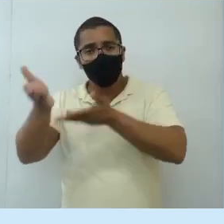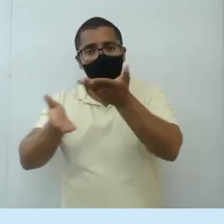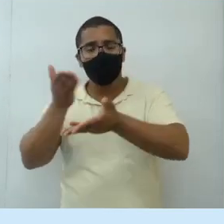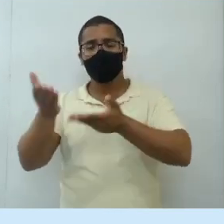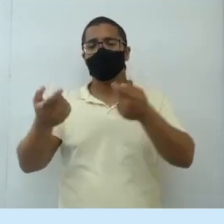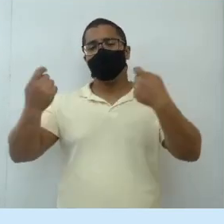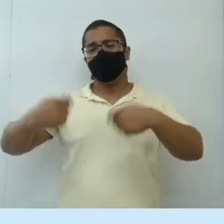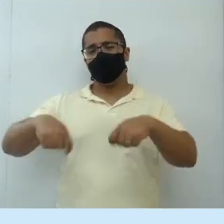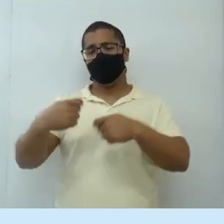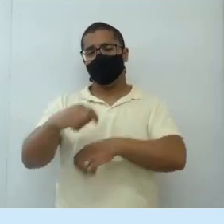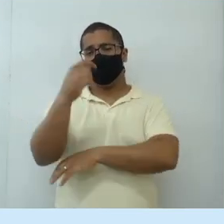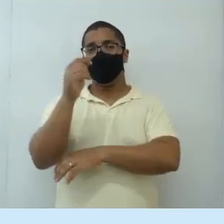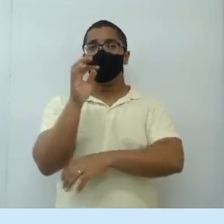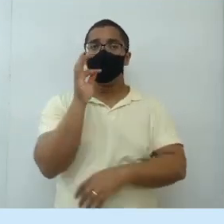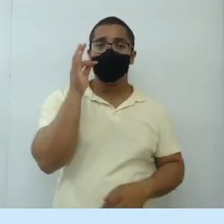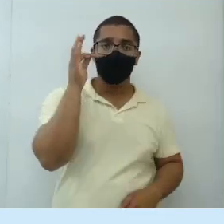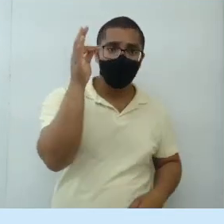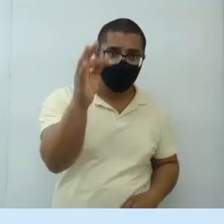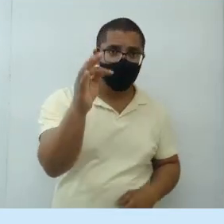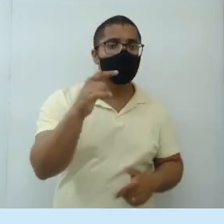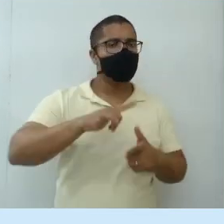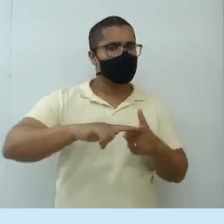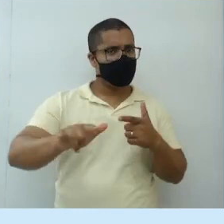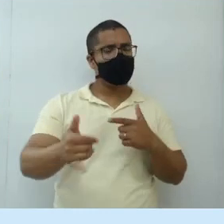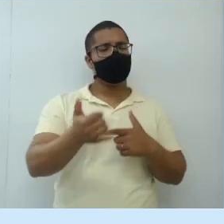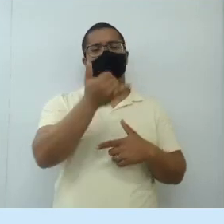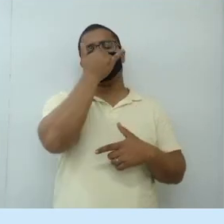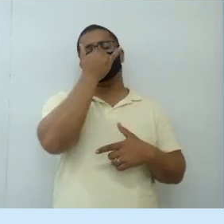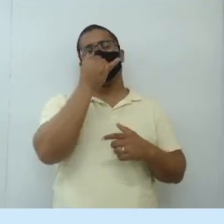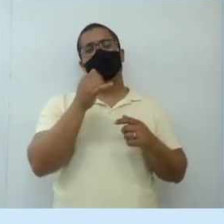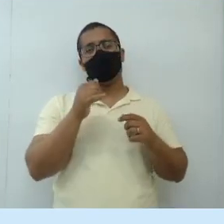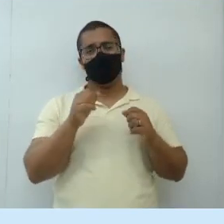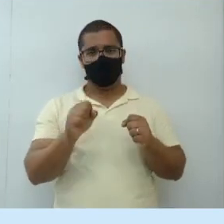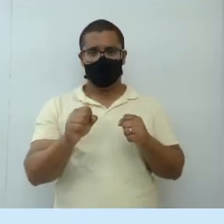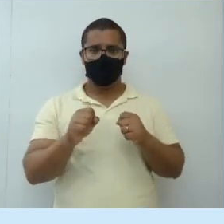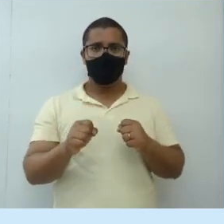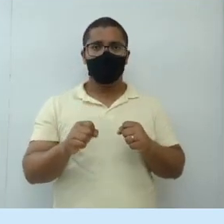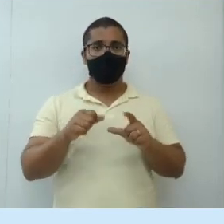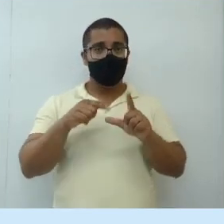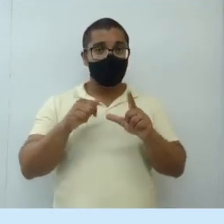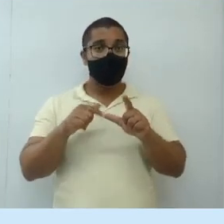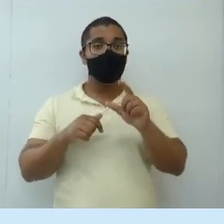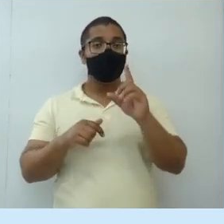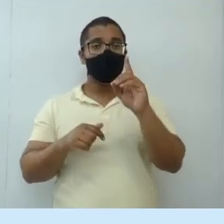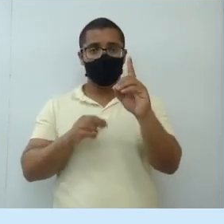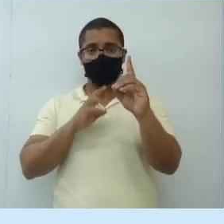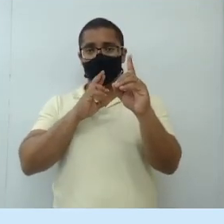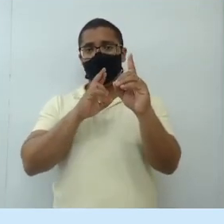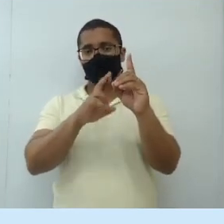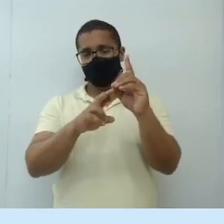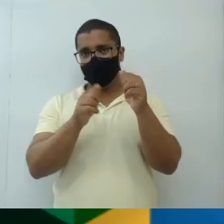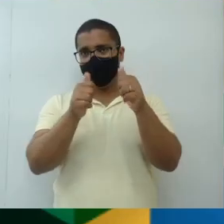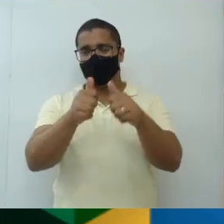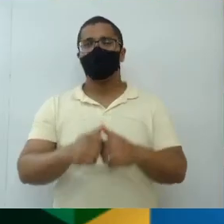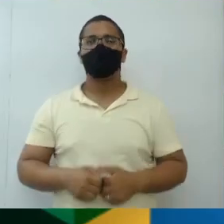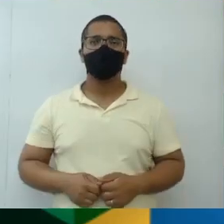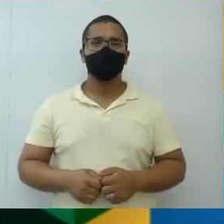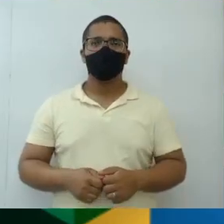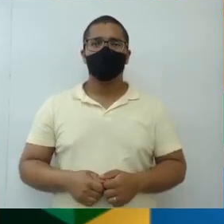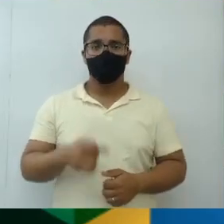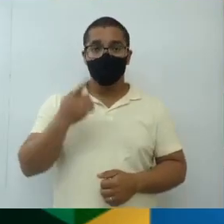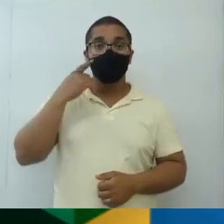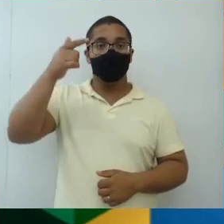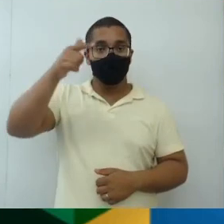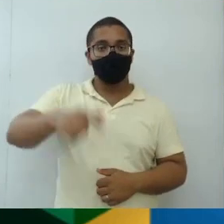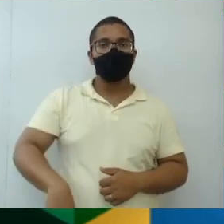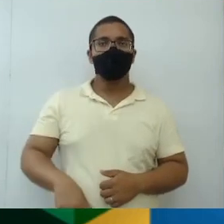compromete a geração Super Beleza tranquilo letra dele essa questão vamos embora tá outra olha